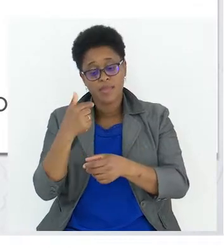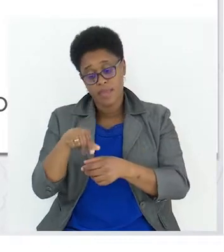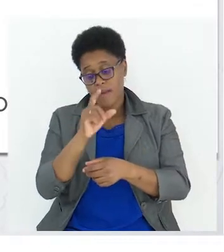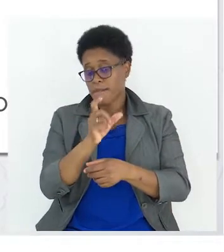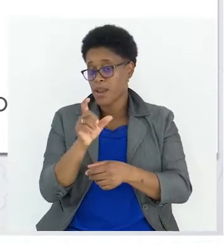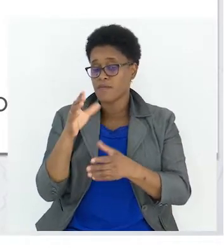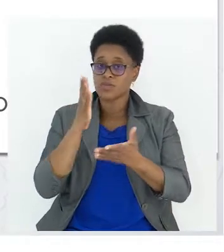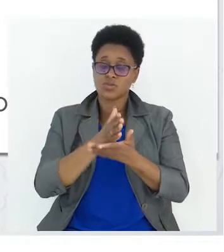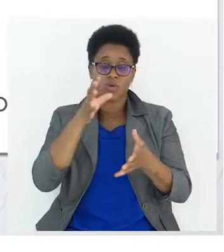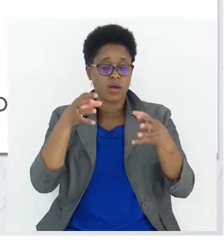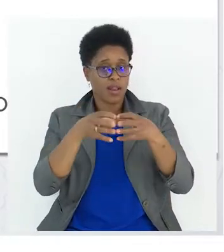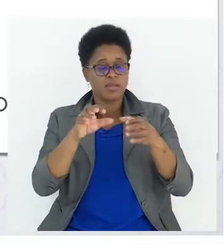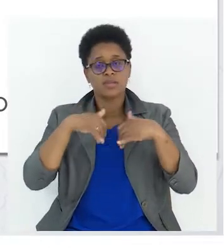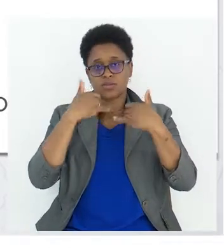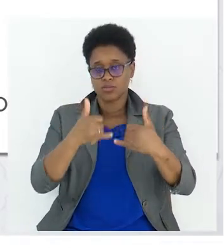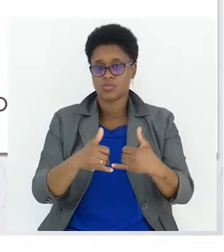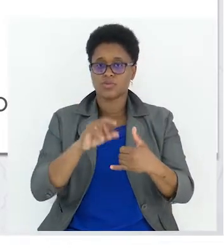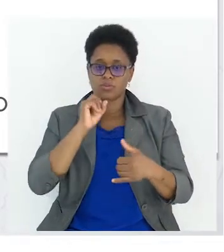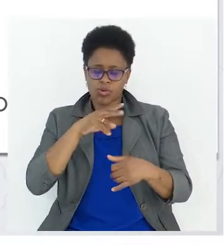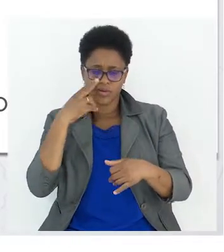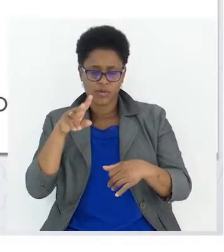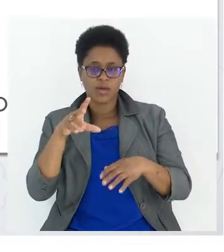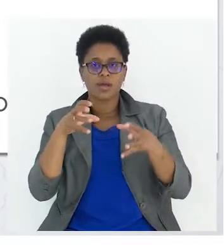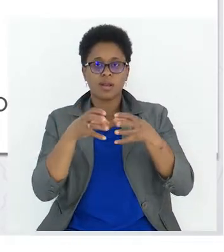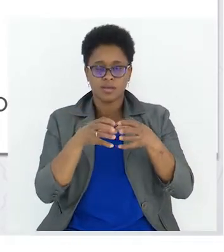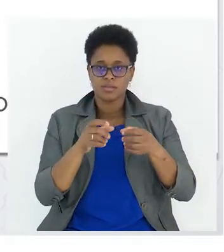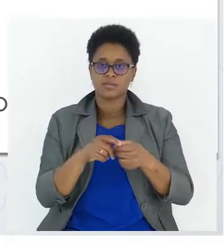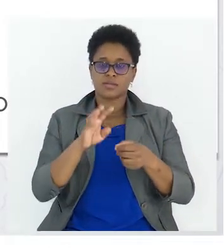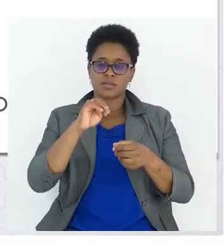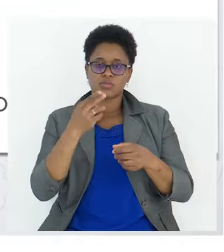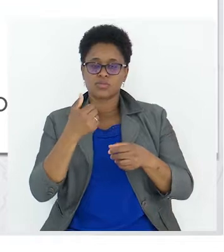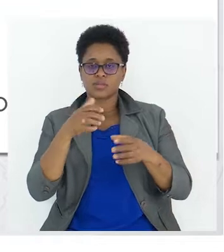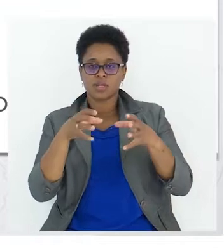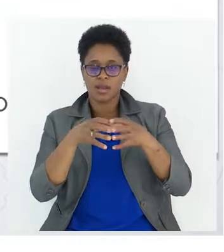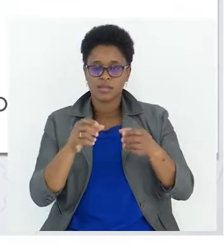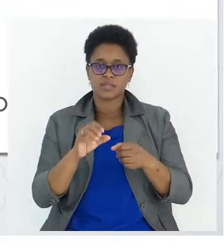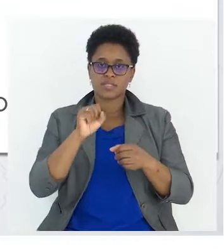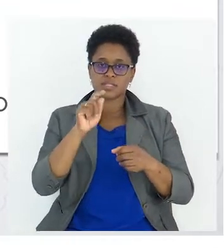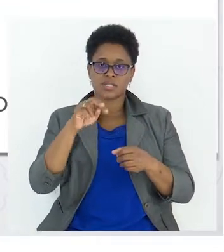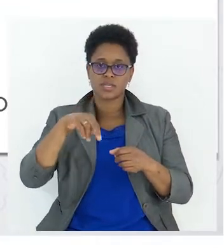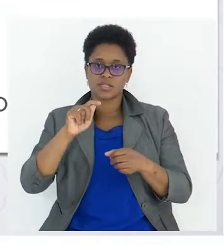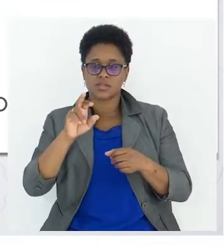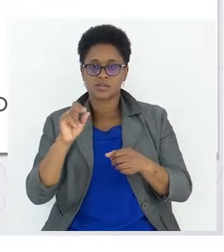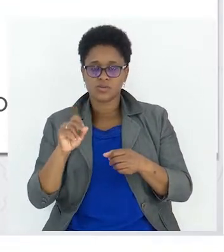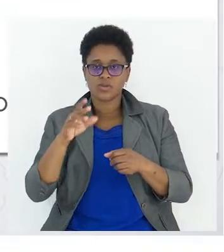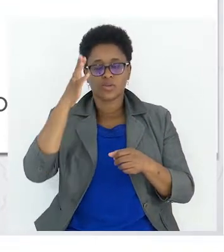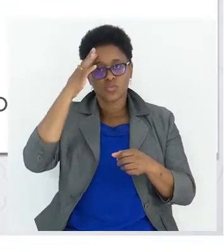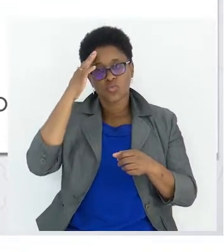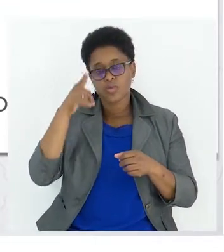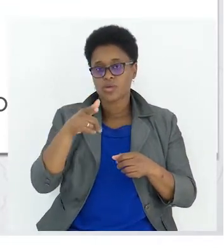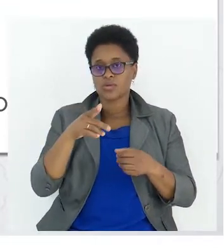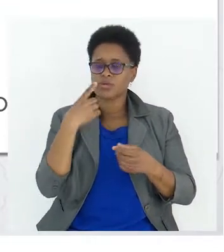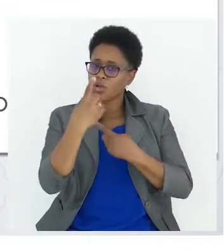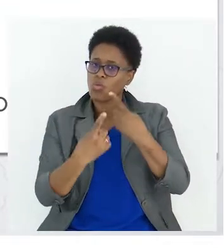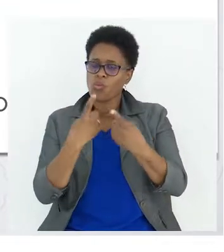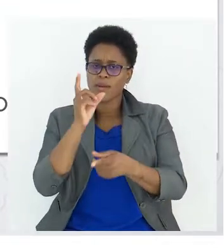só a classe. Depois, podes encontrar a classe, a subclasse, género e número. Então, em